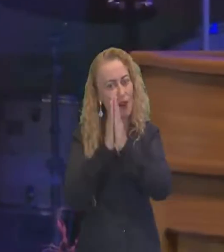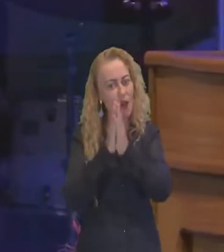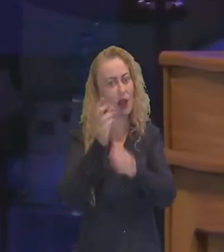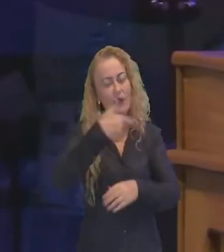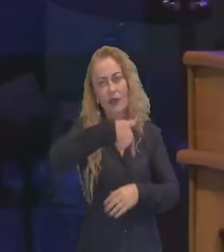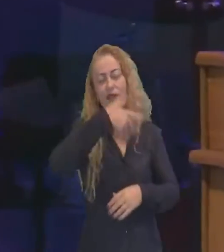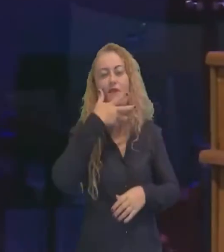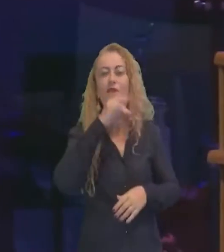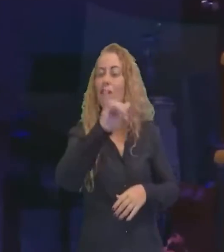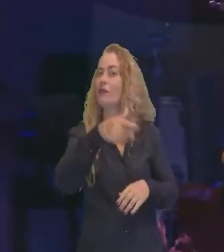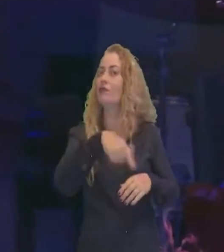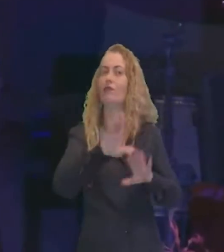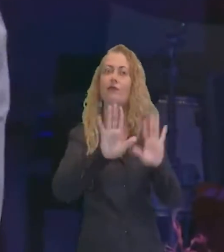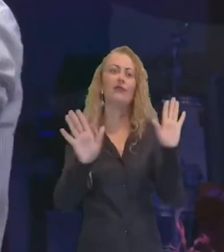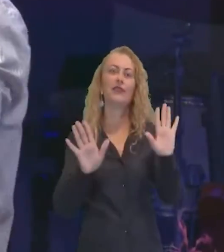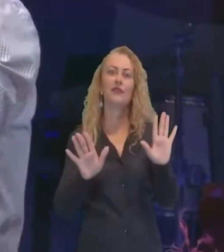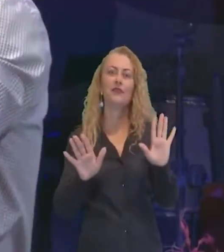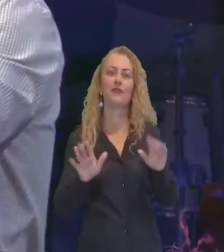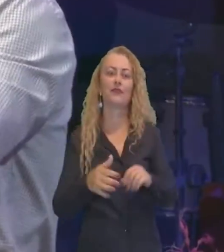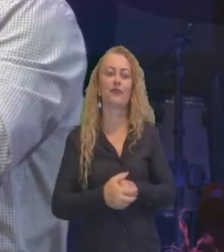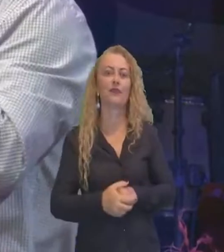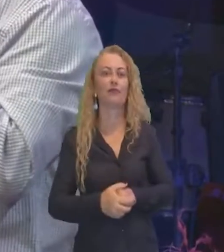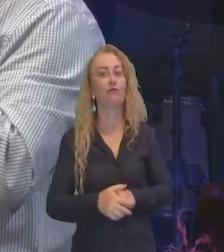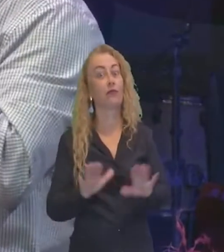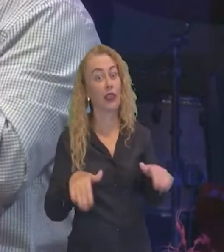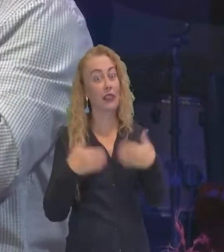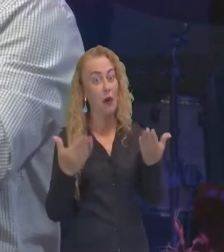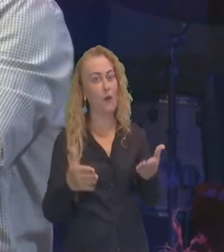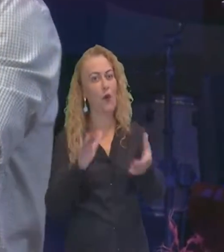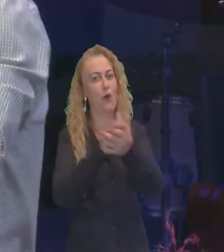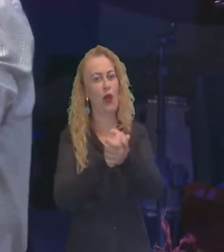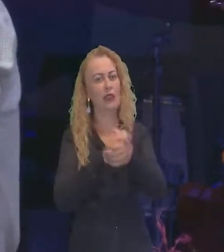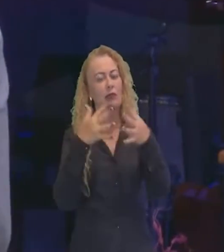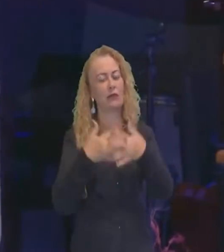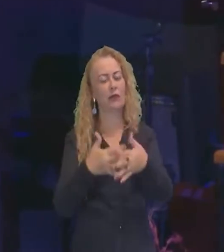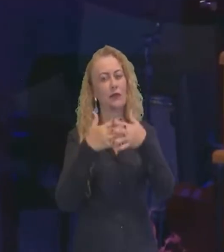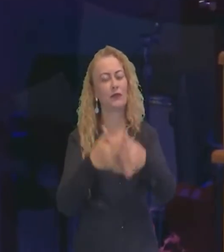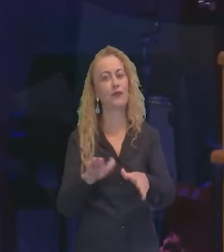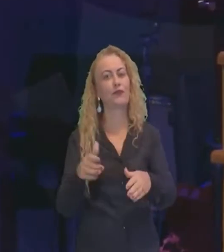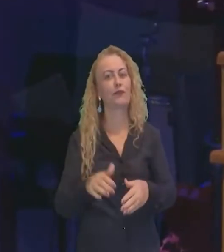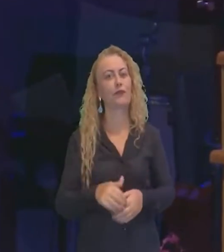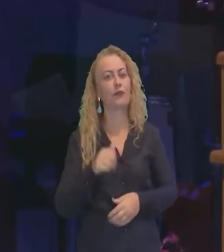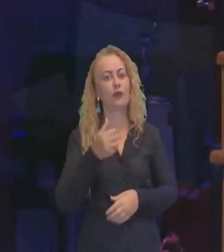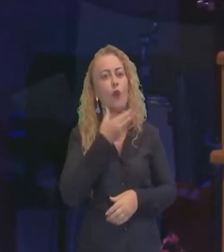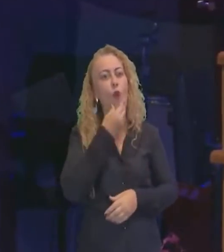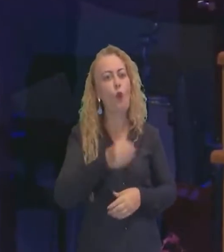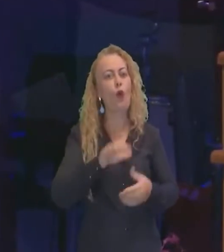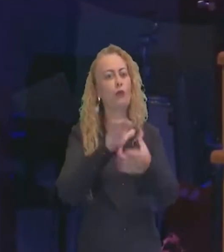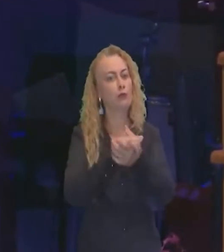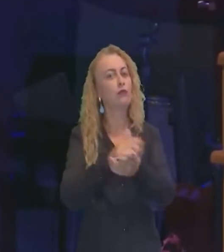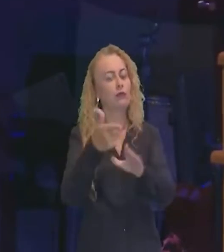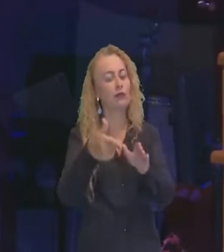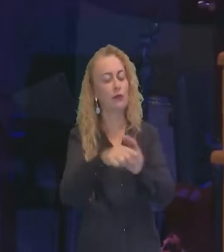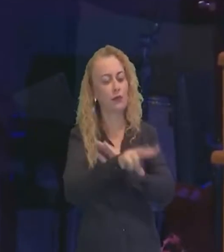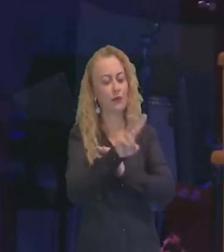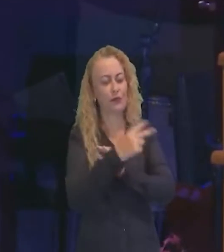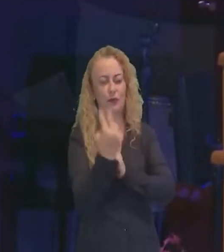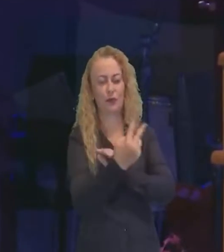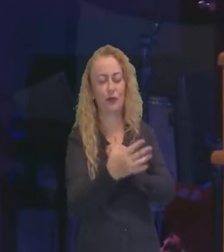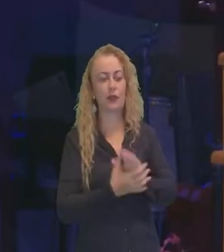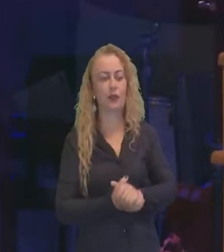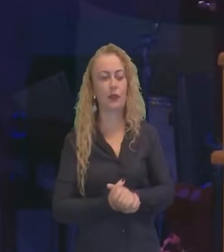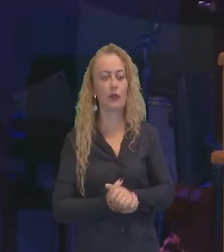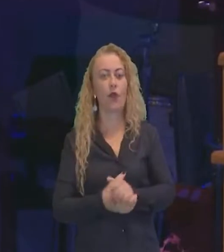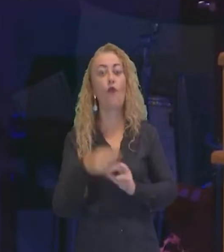casal, que também eram meio complicados. Um dia o esposo dessa querida irmã foi para o